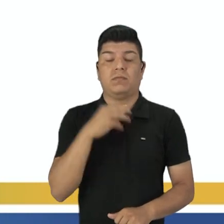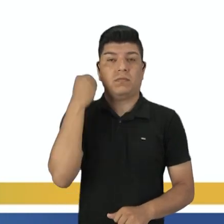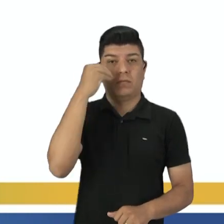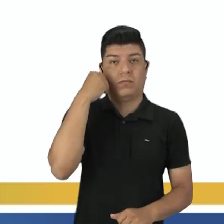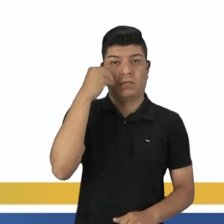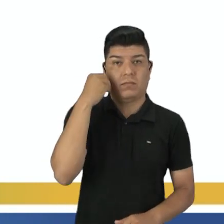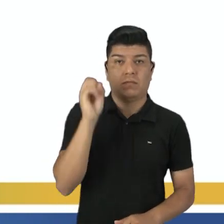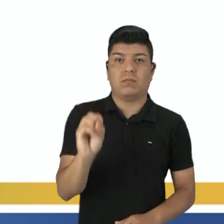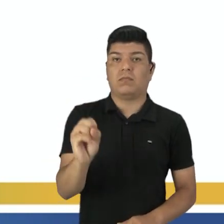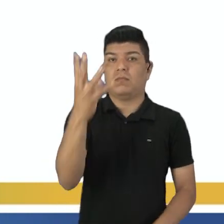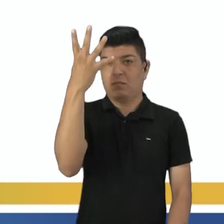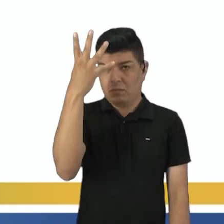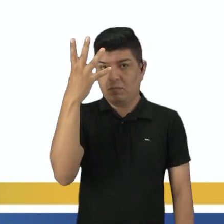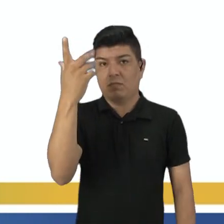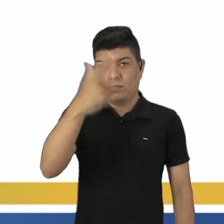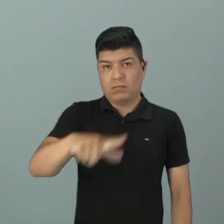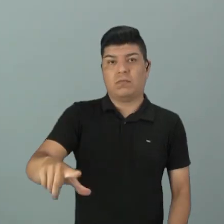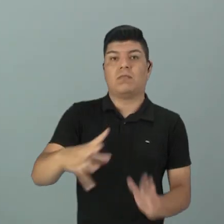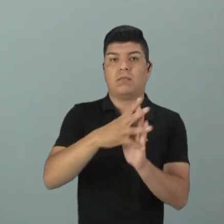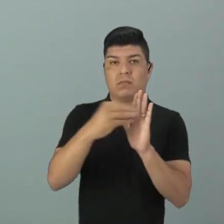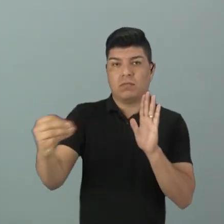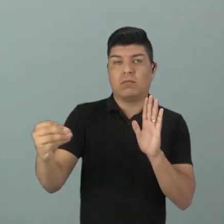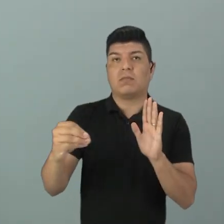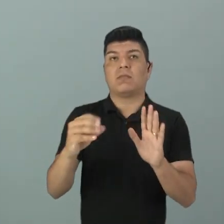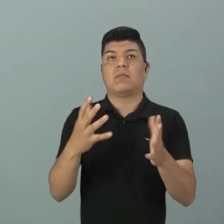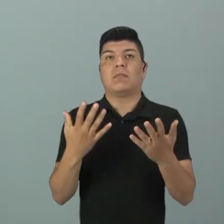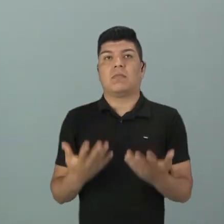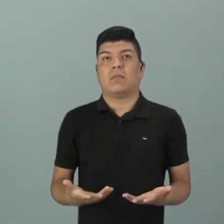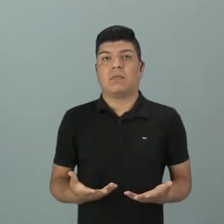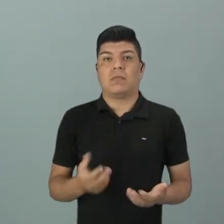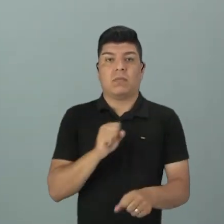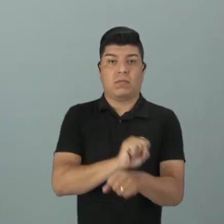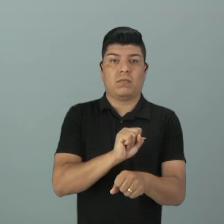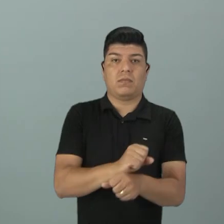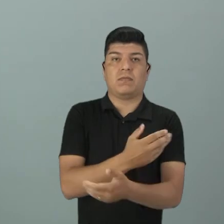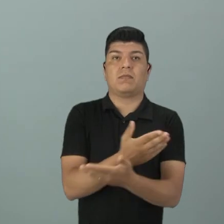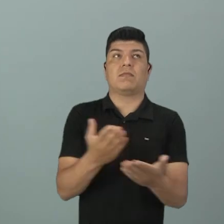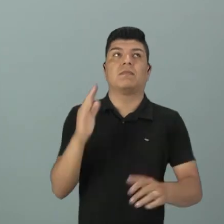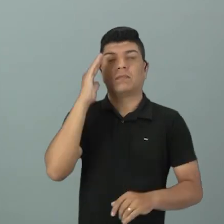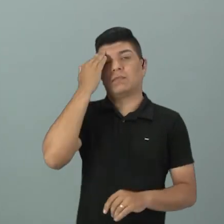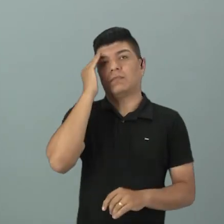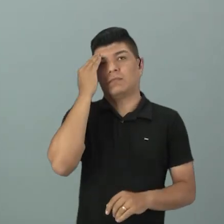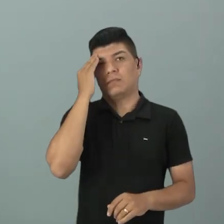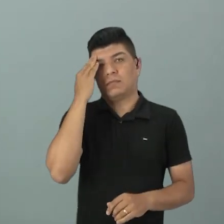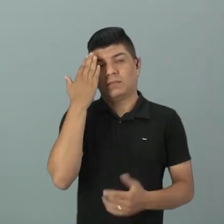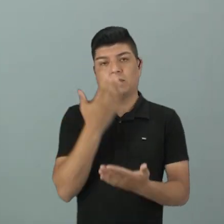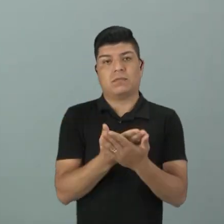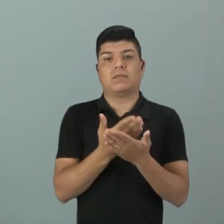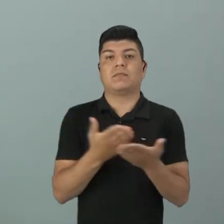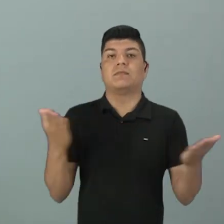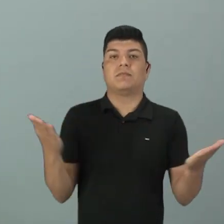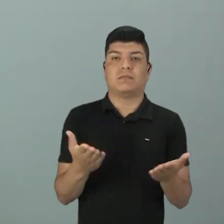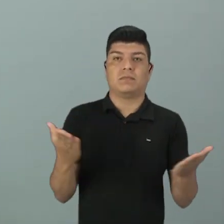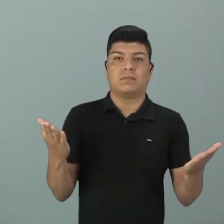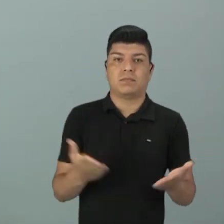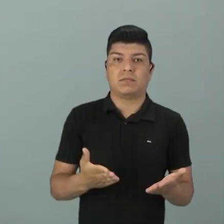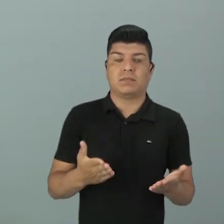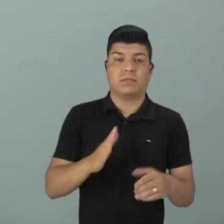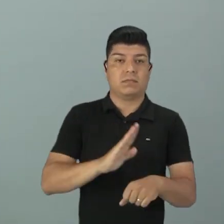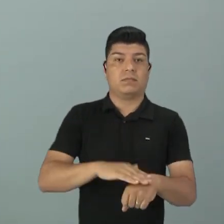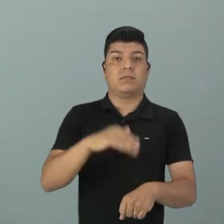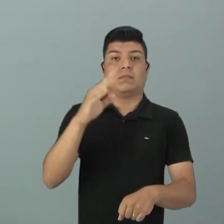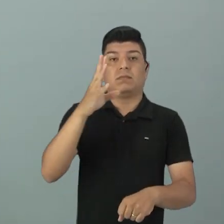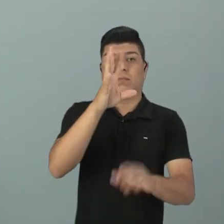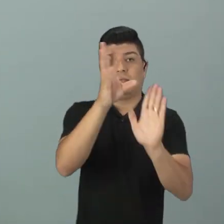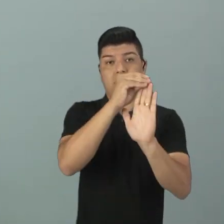experimento é realizado, né, repetidas vezes. Então, eu espero que você tenha entendido aqui essa nossa aula, né? Para mais